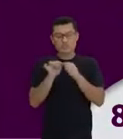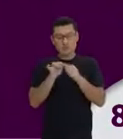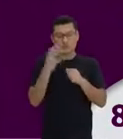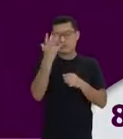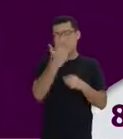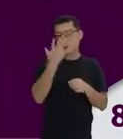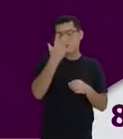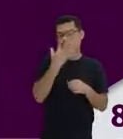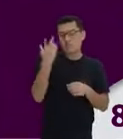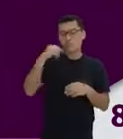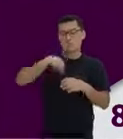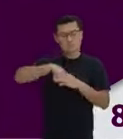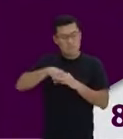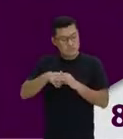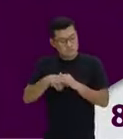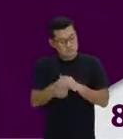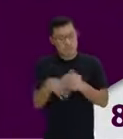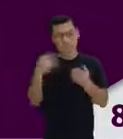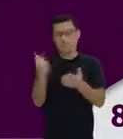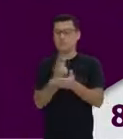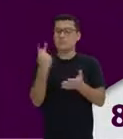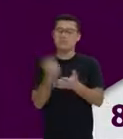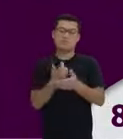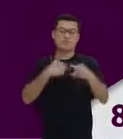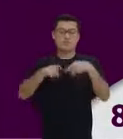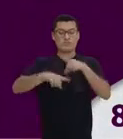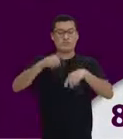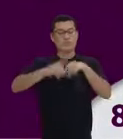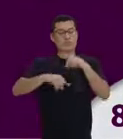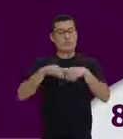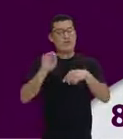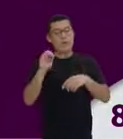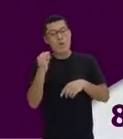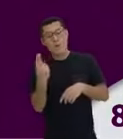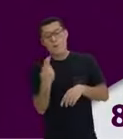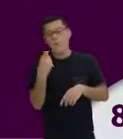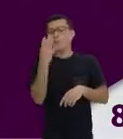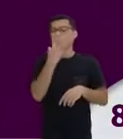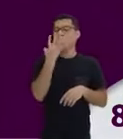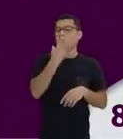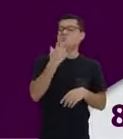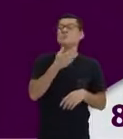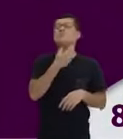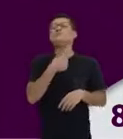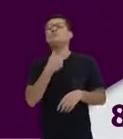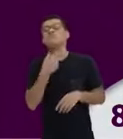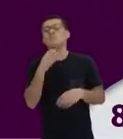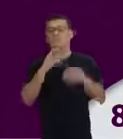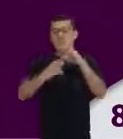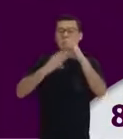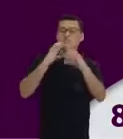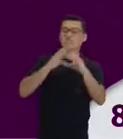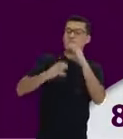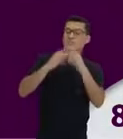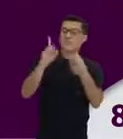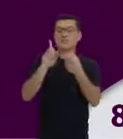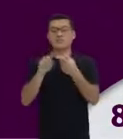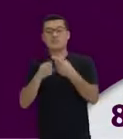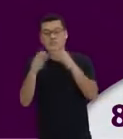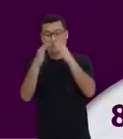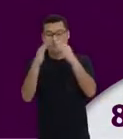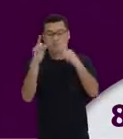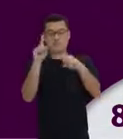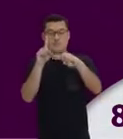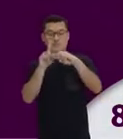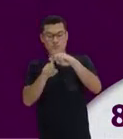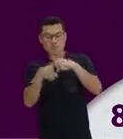música através da prática instrumental ou vocal que é o tocava o instrumento e o cantar da igreja